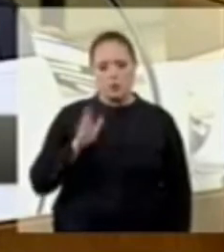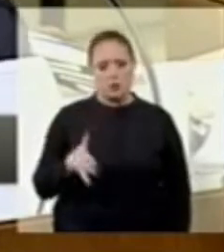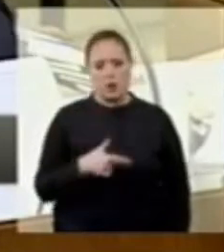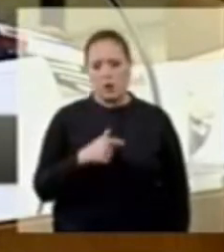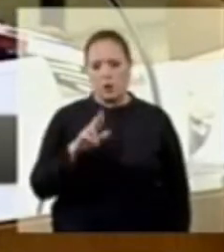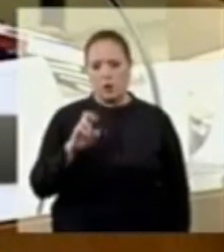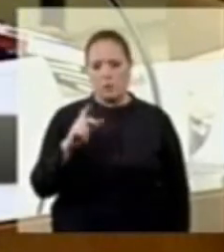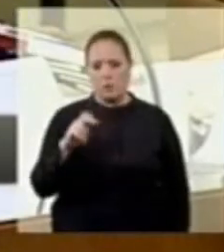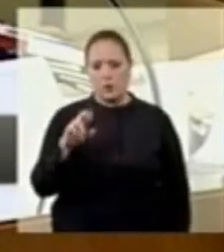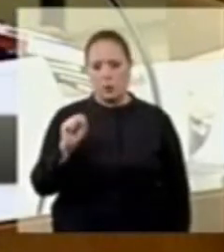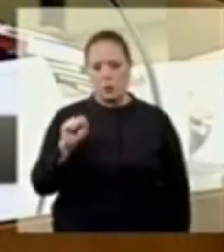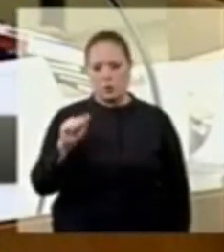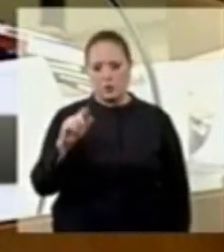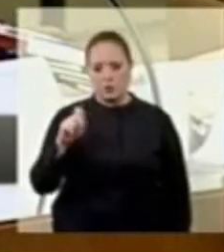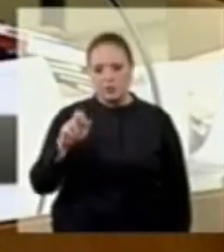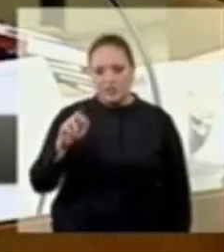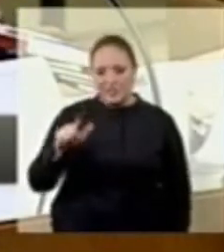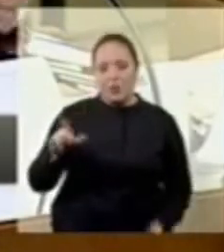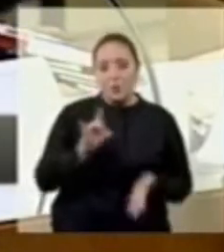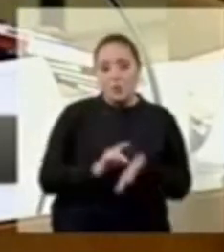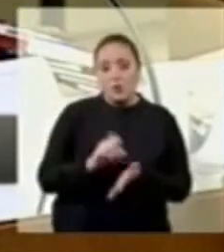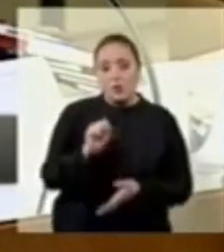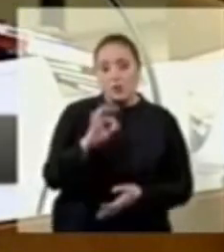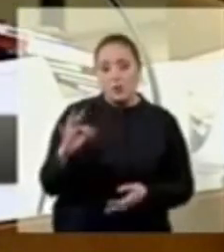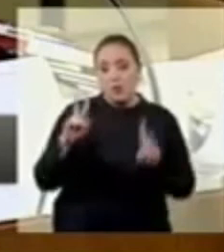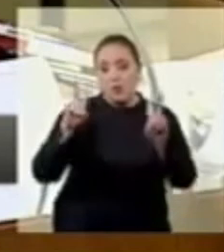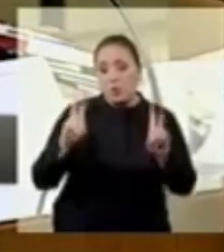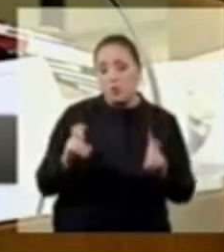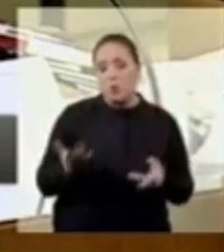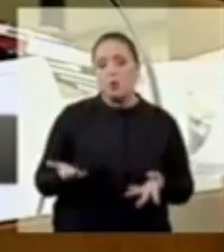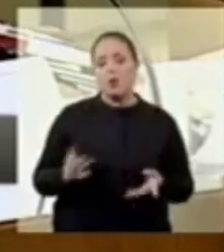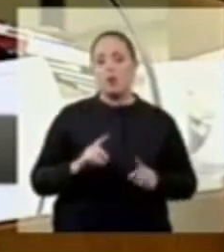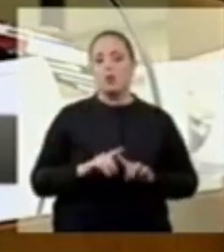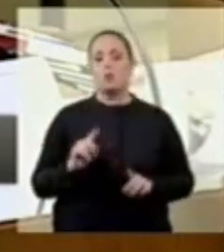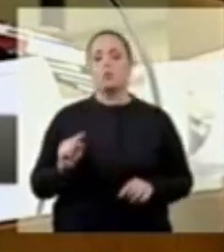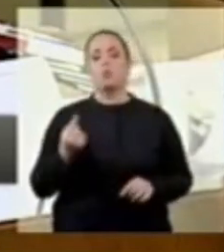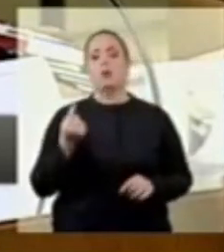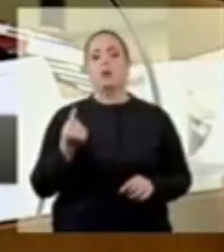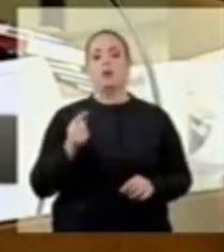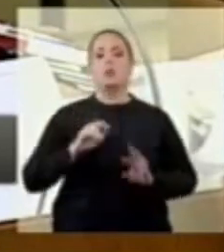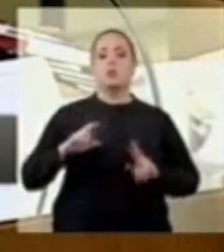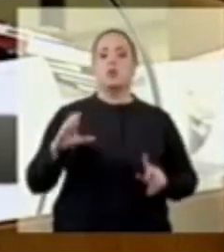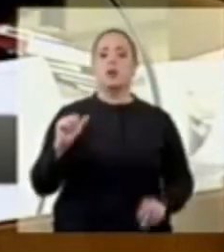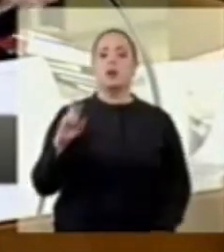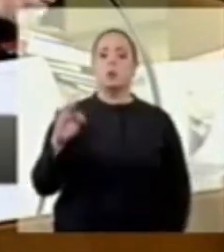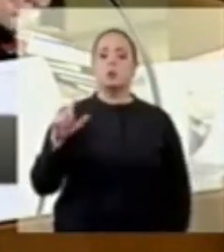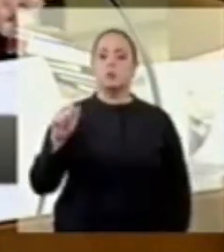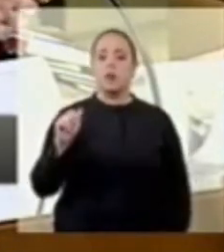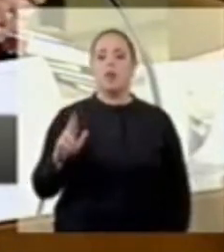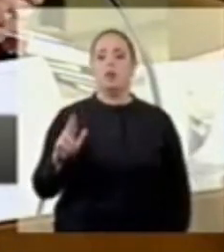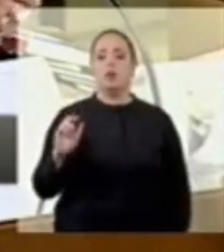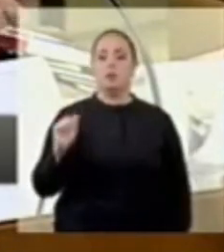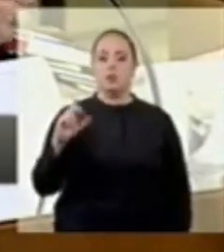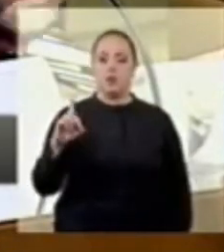firmada pelo supremo tribunal federal nesta matéria e uma negativa de cautelar em ação declaratória